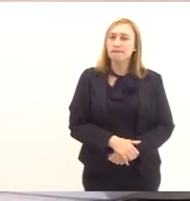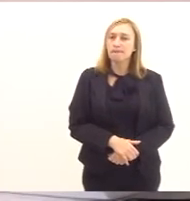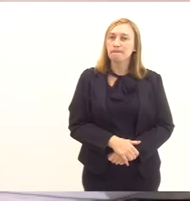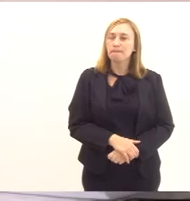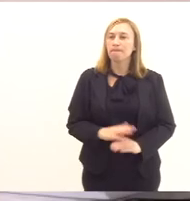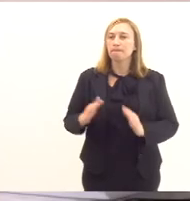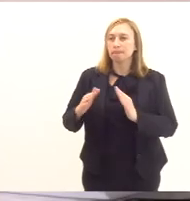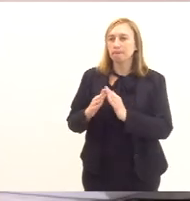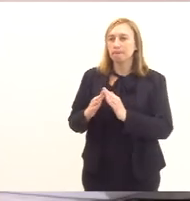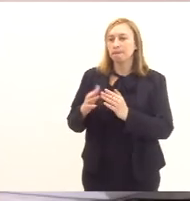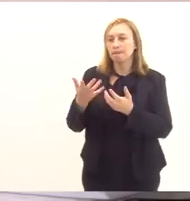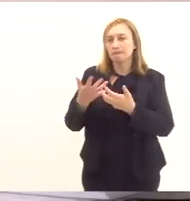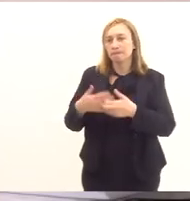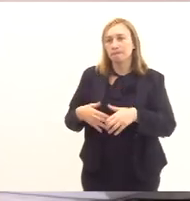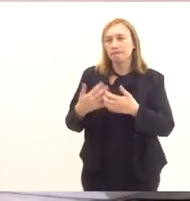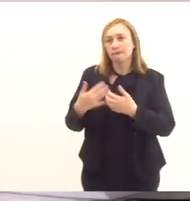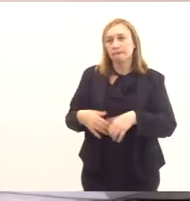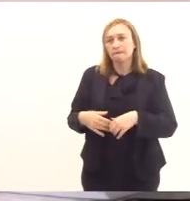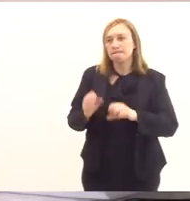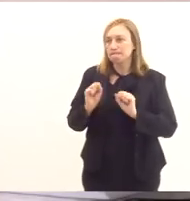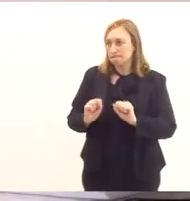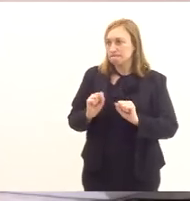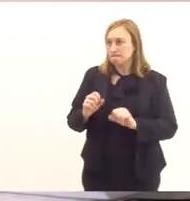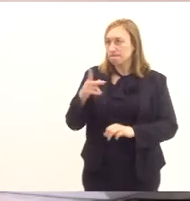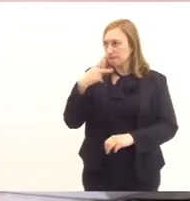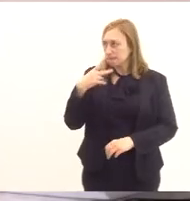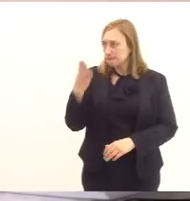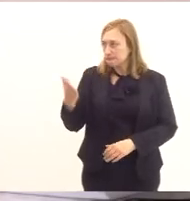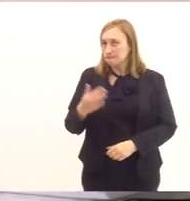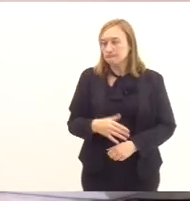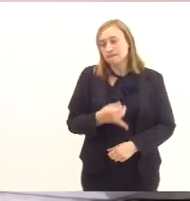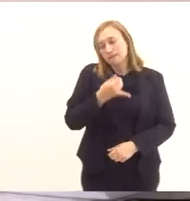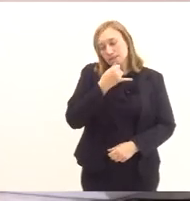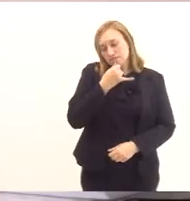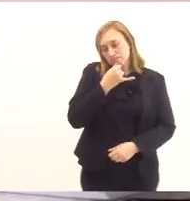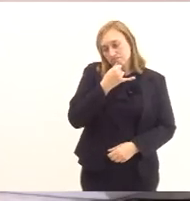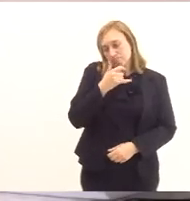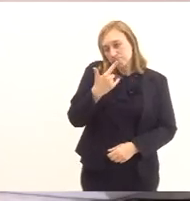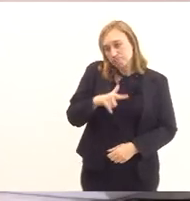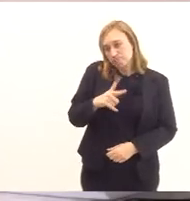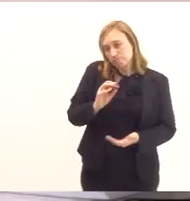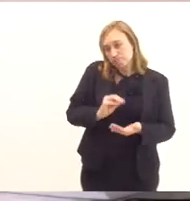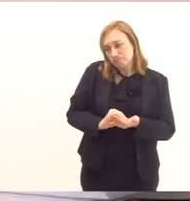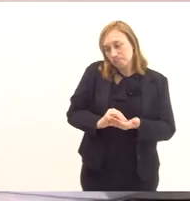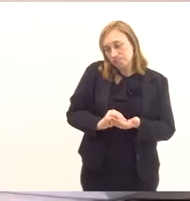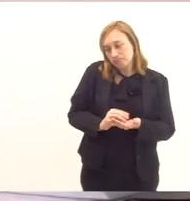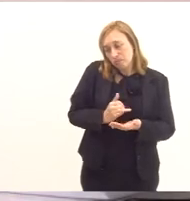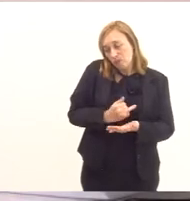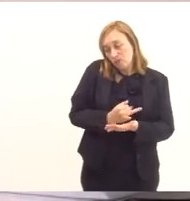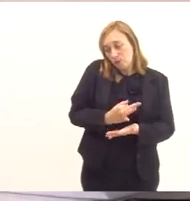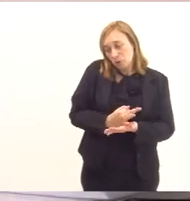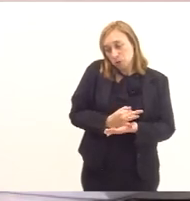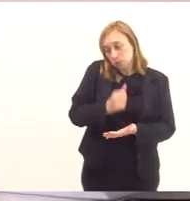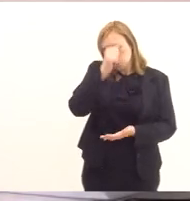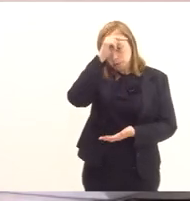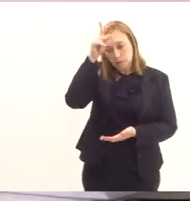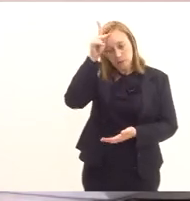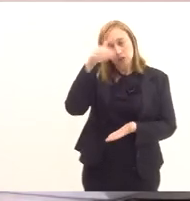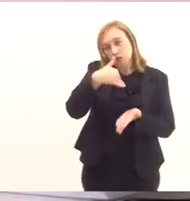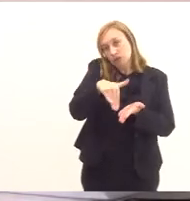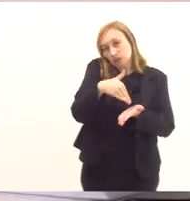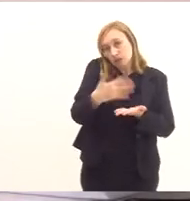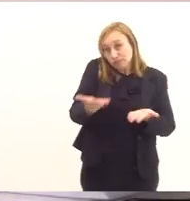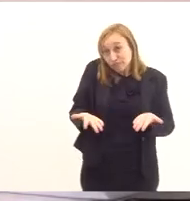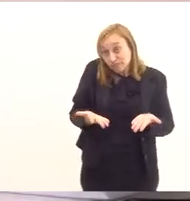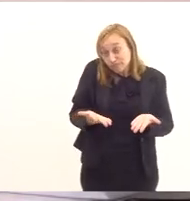moradores de Petrópolis para que possa fazer considerações lamento mais uma vez ausência do prefeito que seria e dos secretários